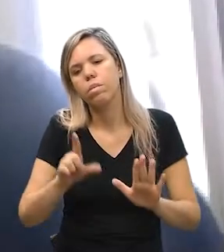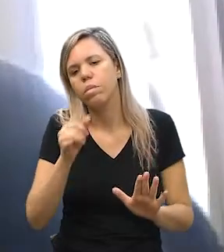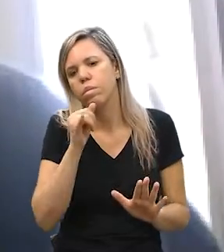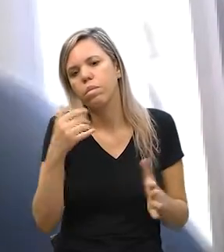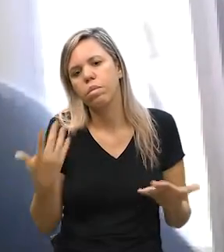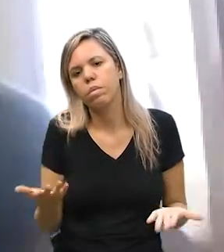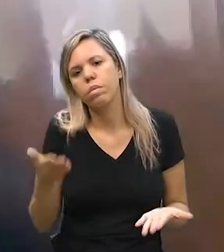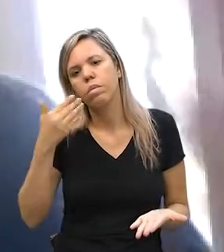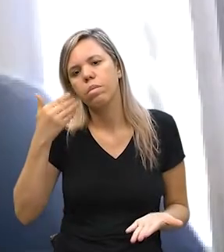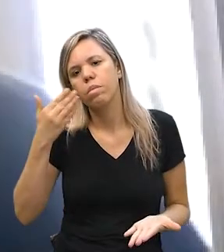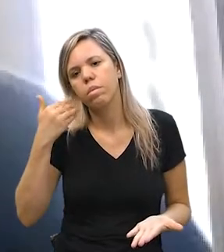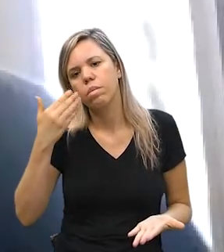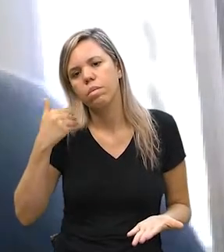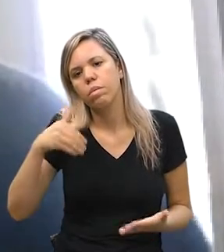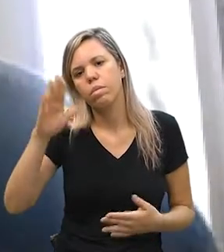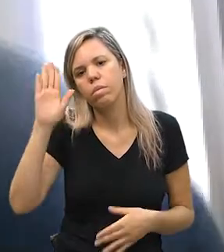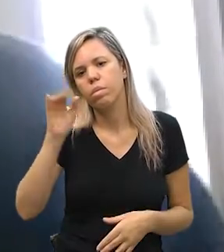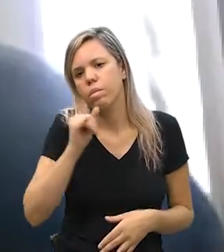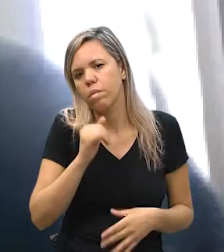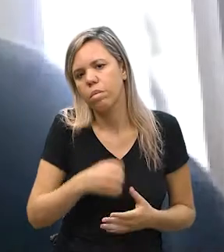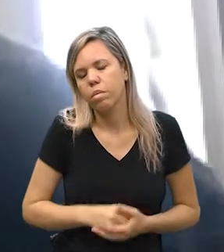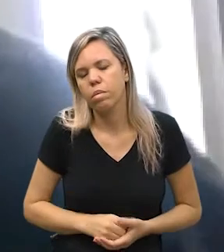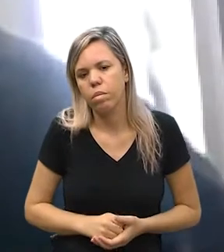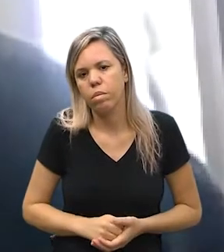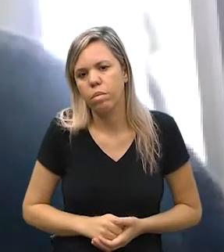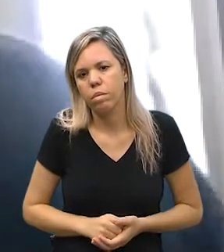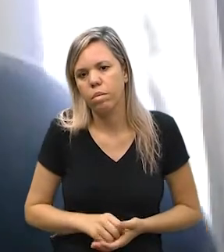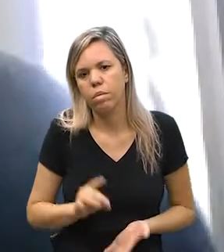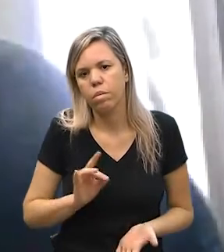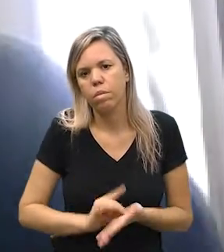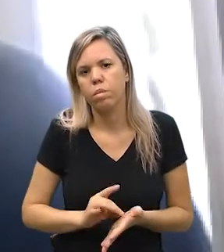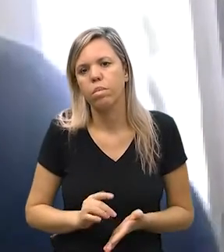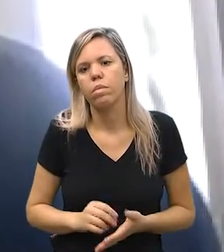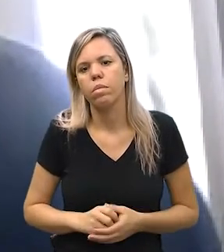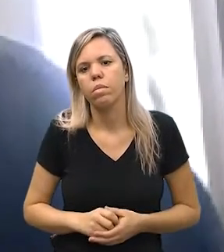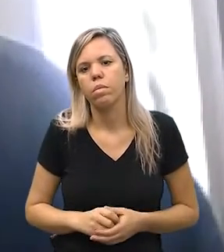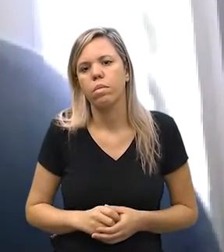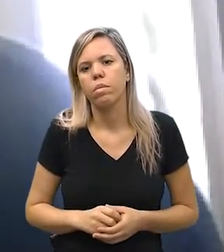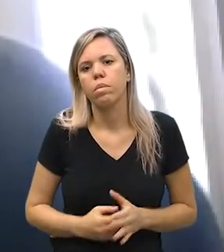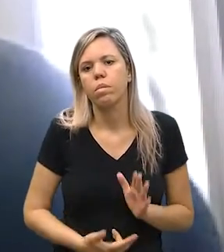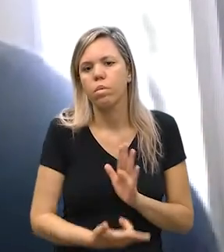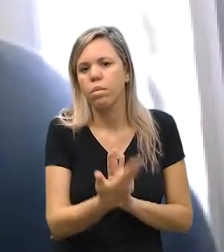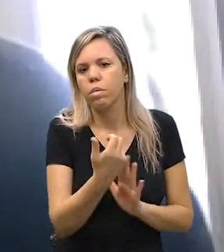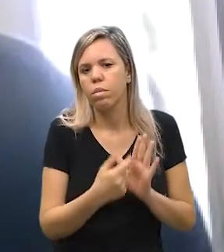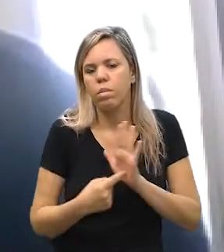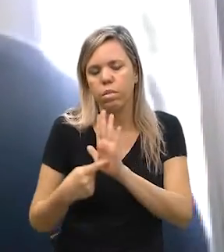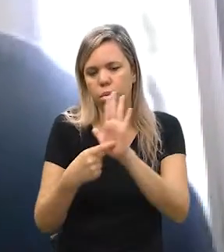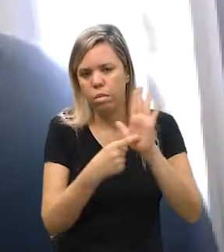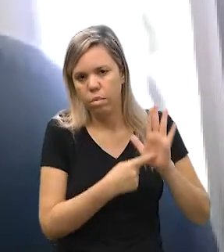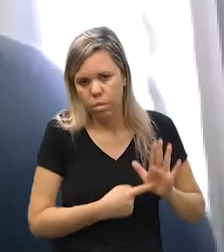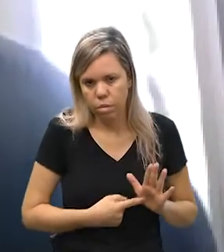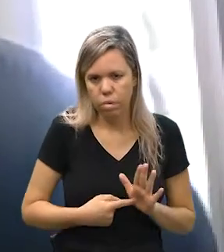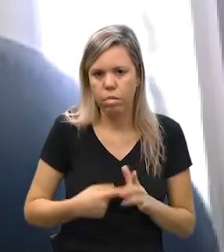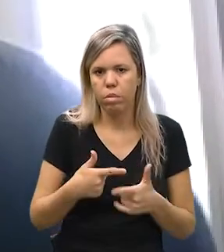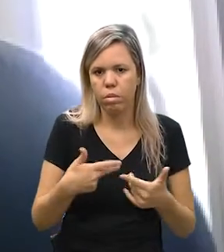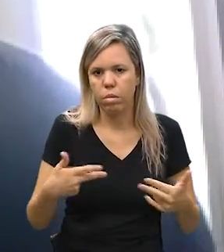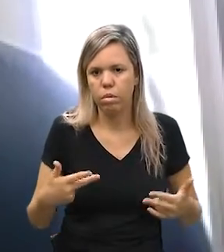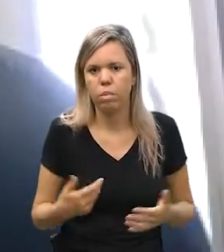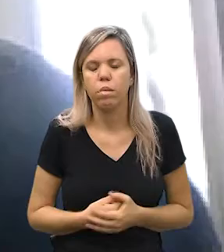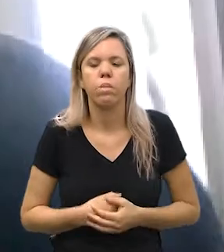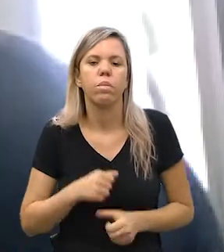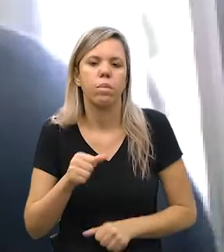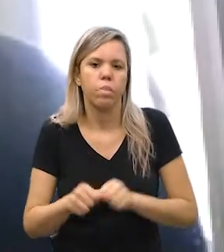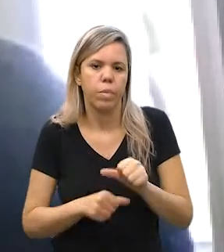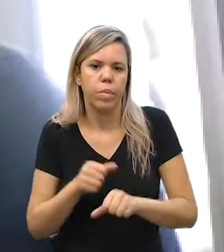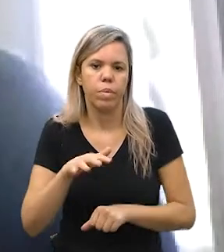é aproveitar e dar margem ao fato, dar uma caricatura aos fatos, né?